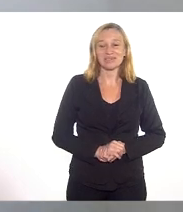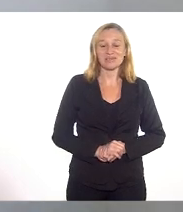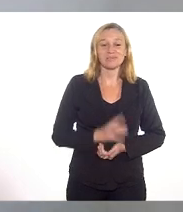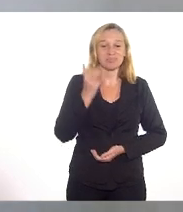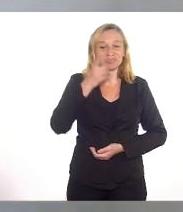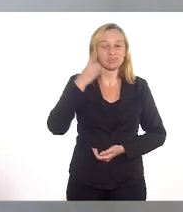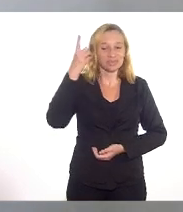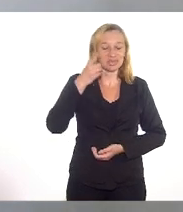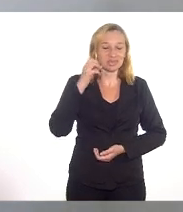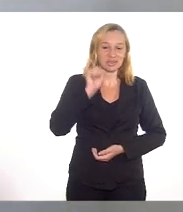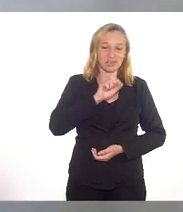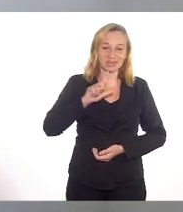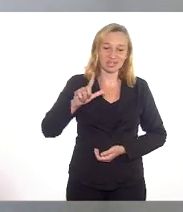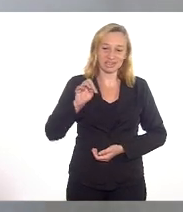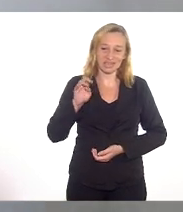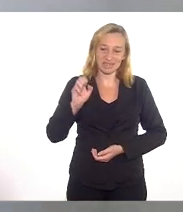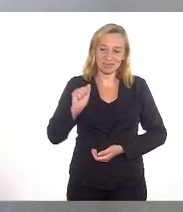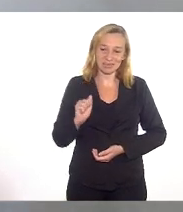Deputado Coronel Salema.